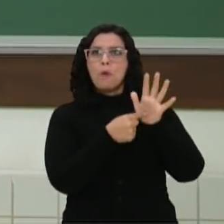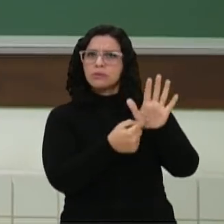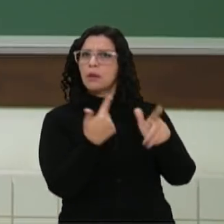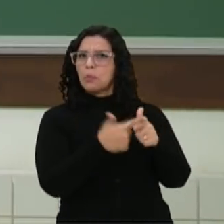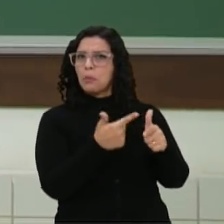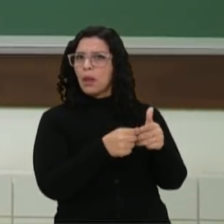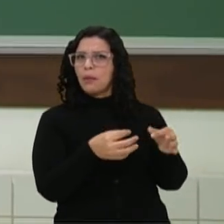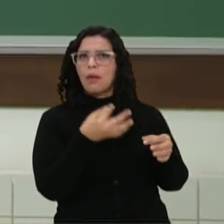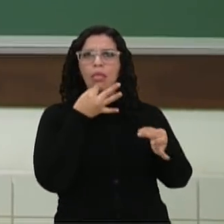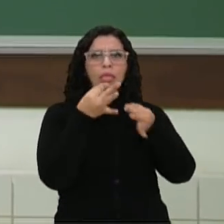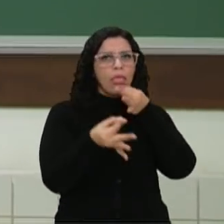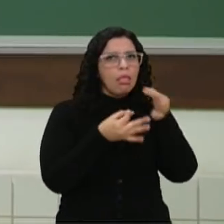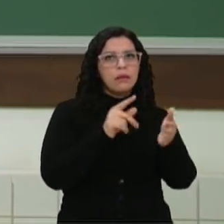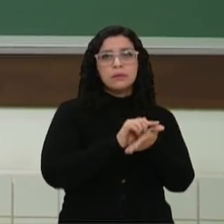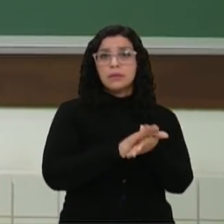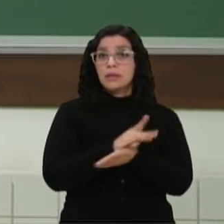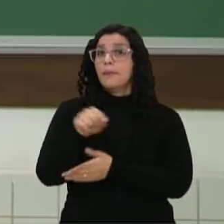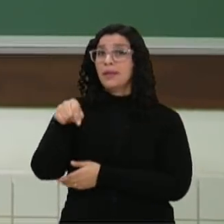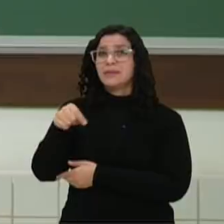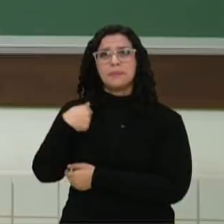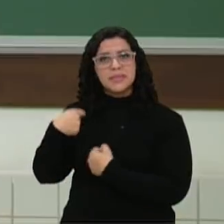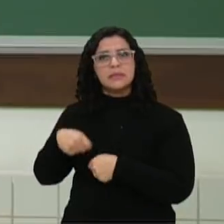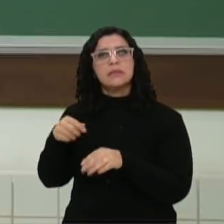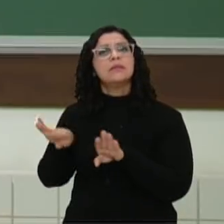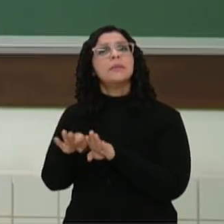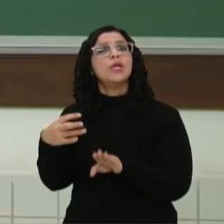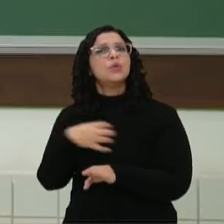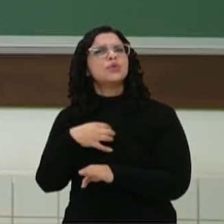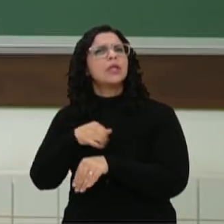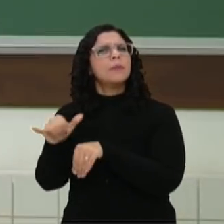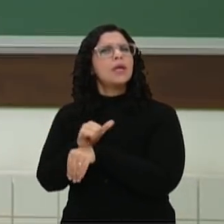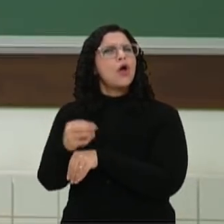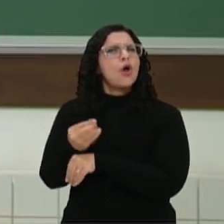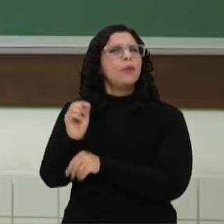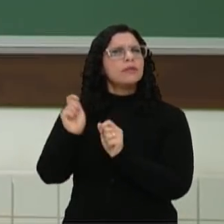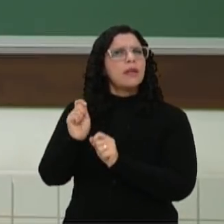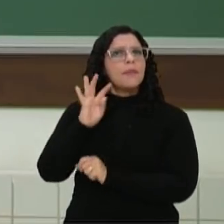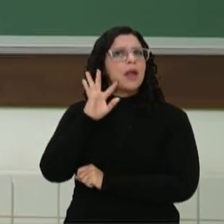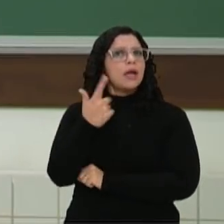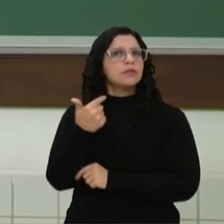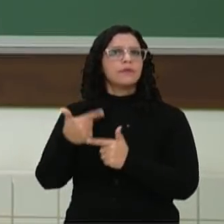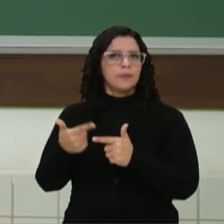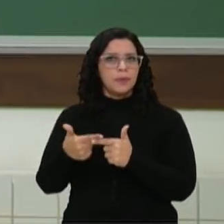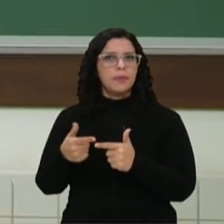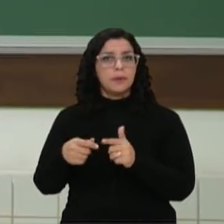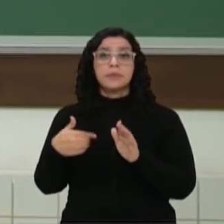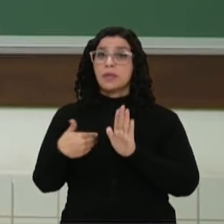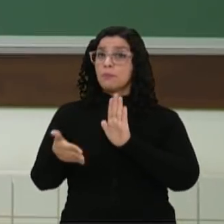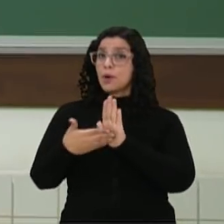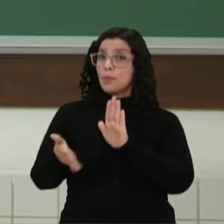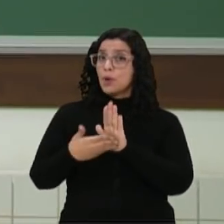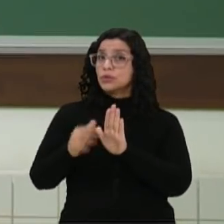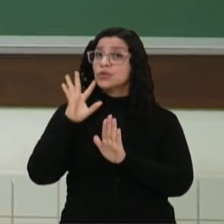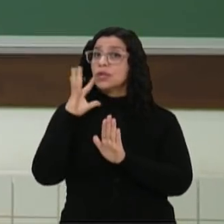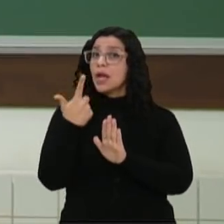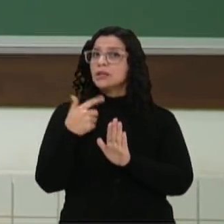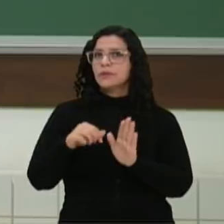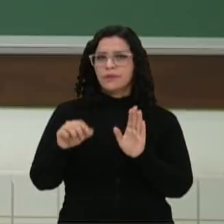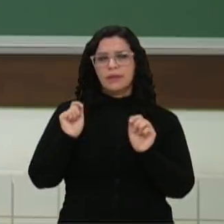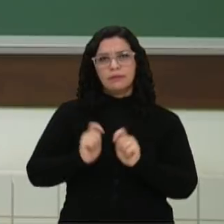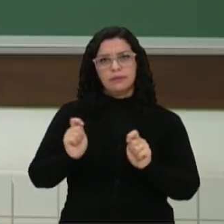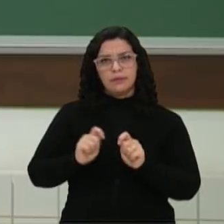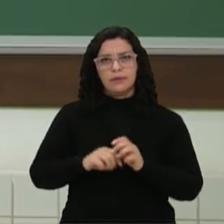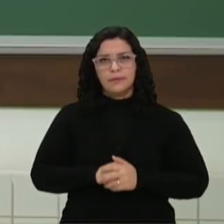problema, argumentar sobre o problema, também é necessário dizer uma sugestão, apresentar uma proposta de sugestão